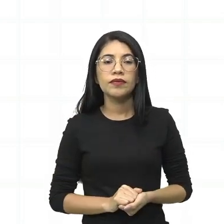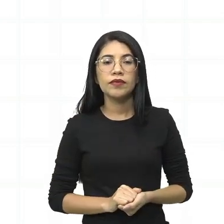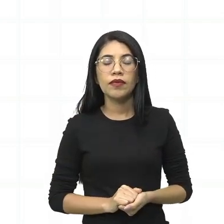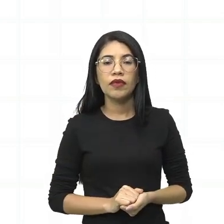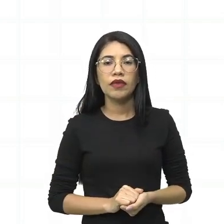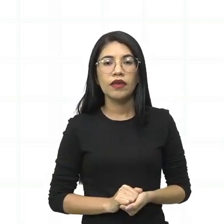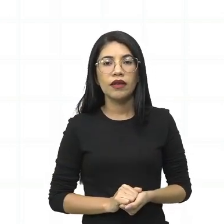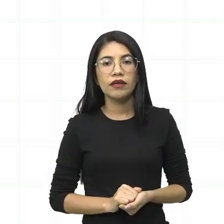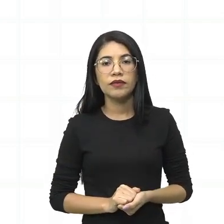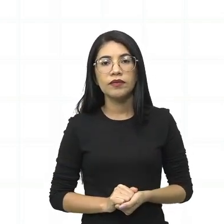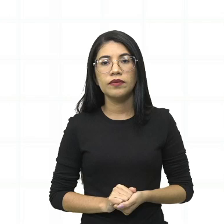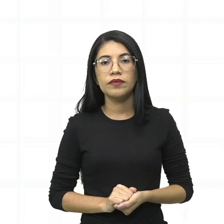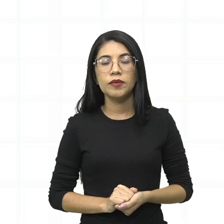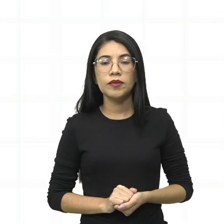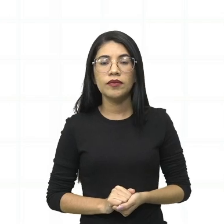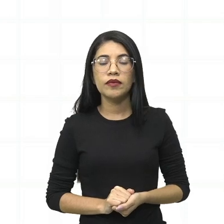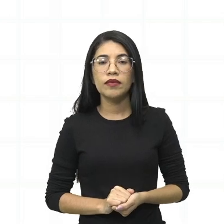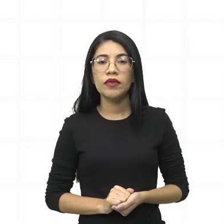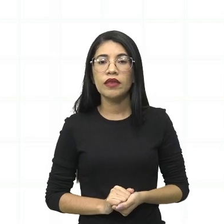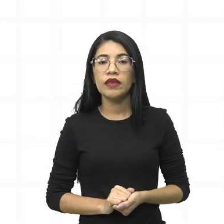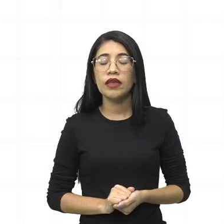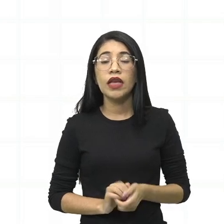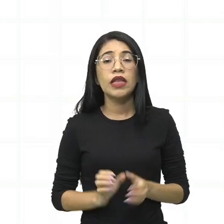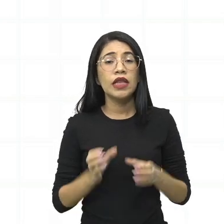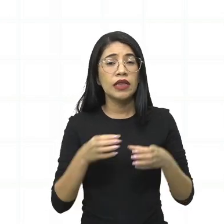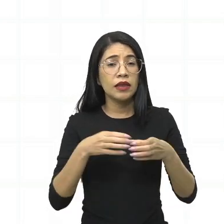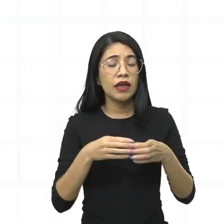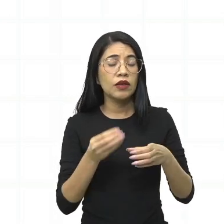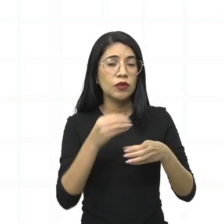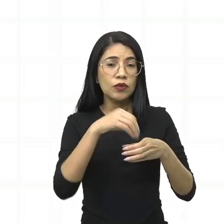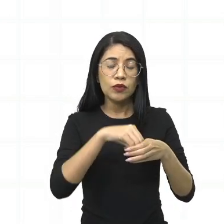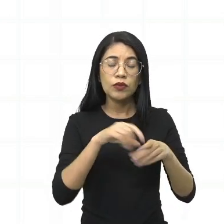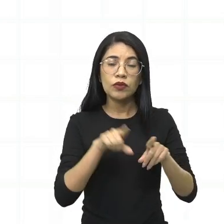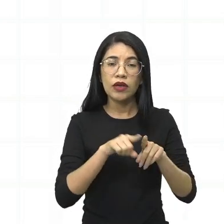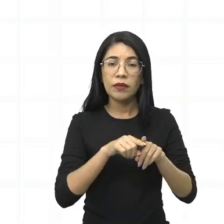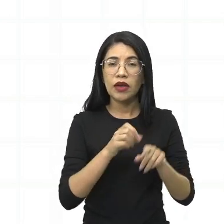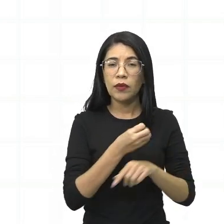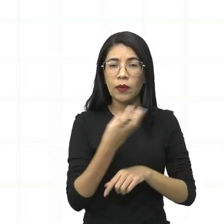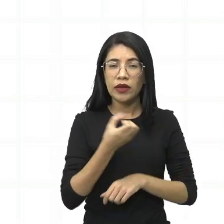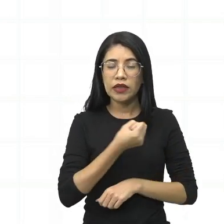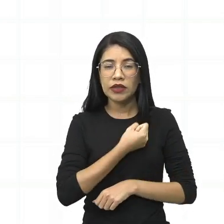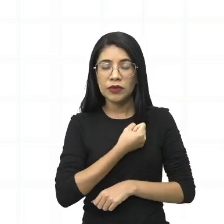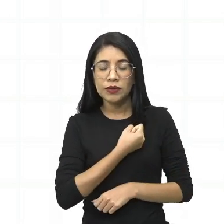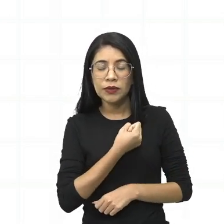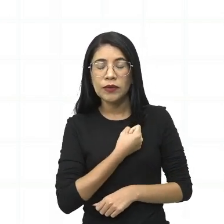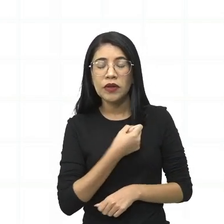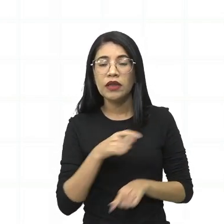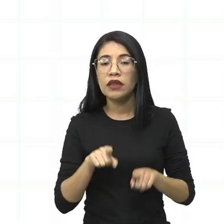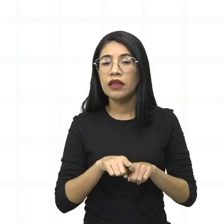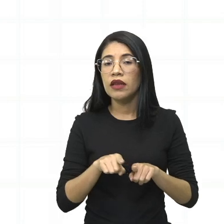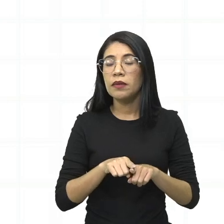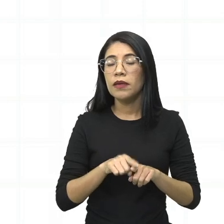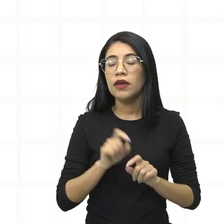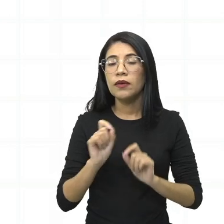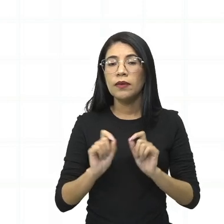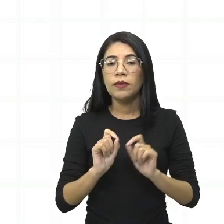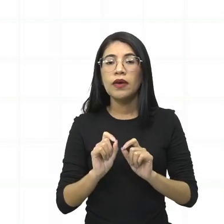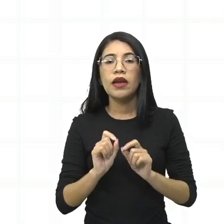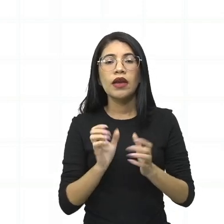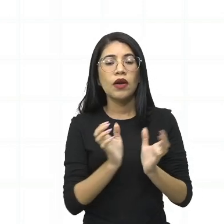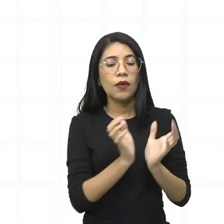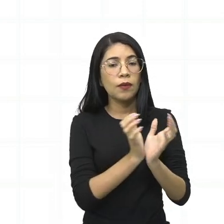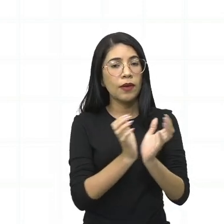ó. Nós vamos ter dentro dessa classificação do número, né, da quantidade,